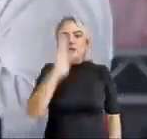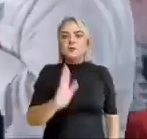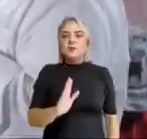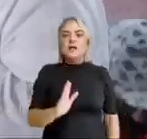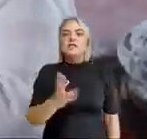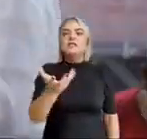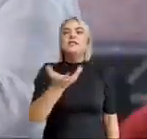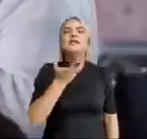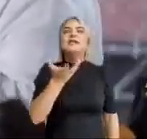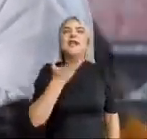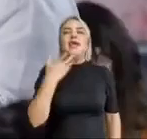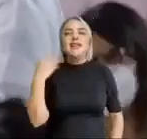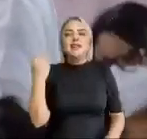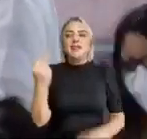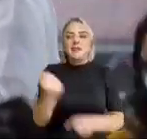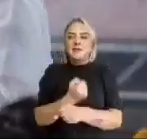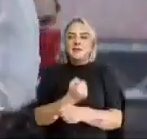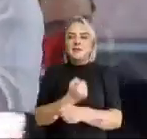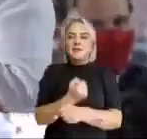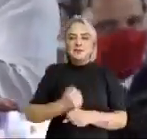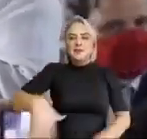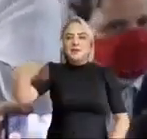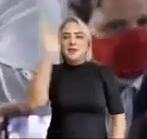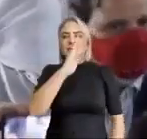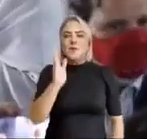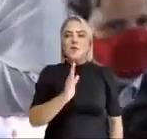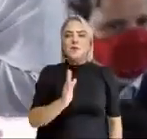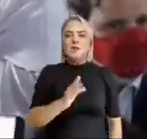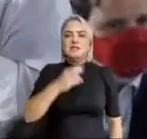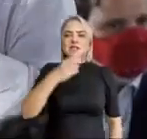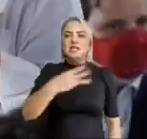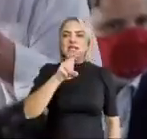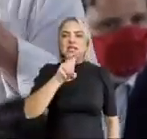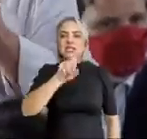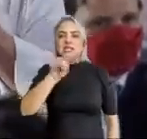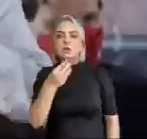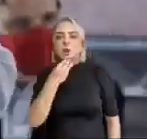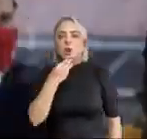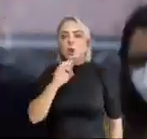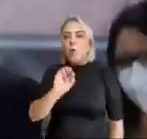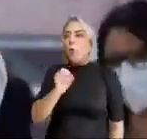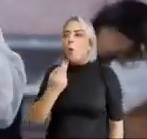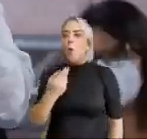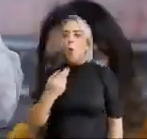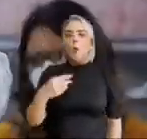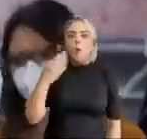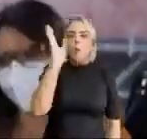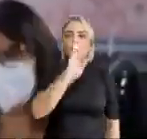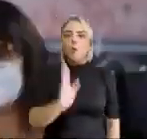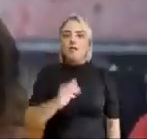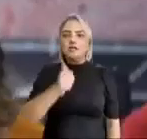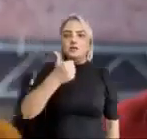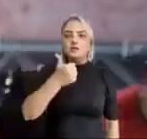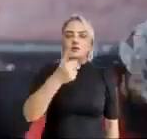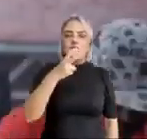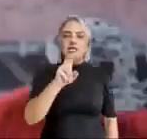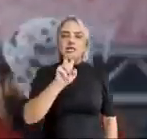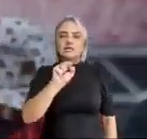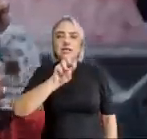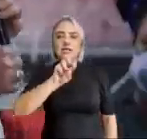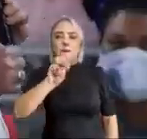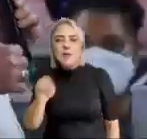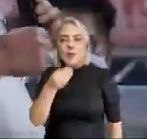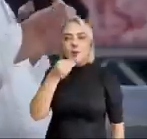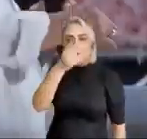construir? Um Brasil para 35 milhões de pessoas, ou um Brasil para 215 milhões de pessoas? Um